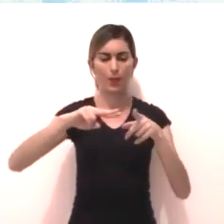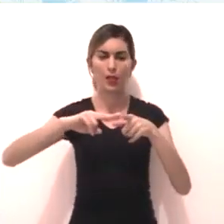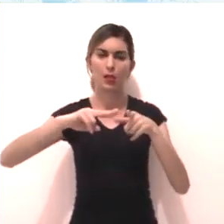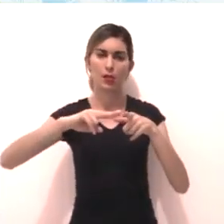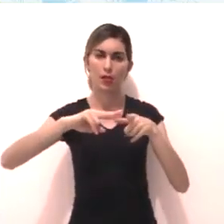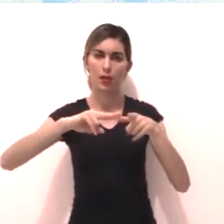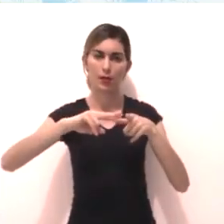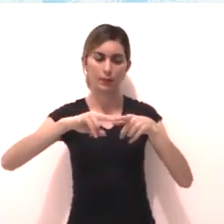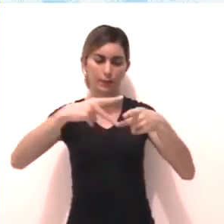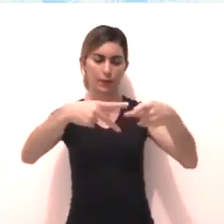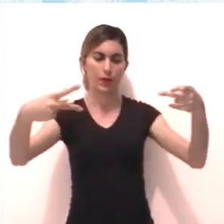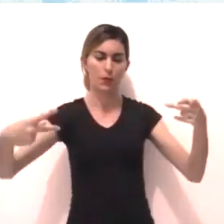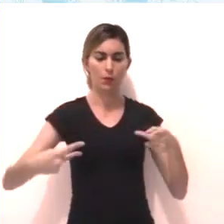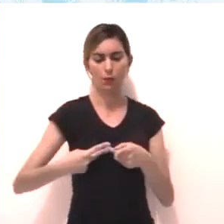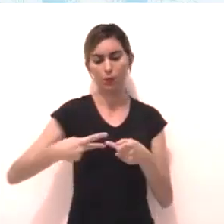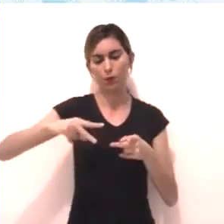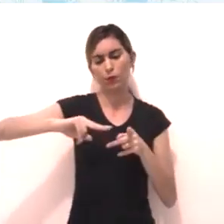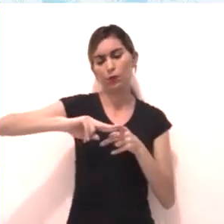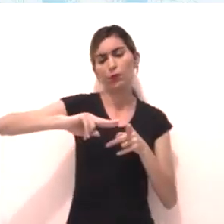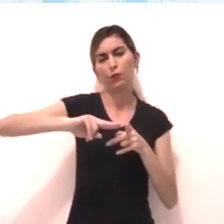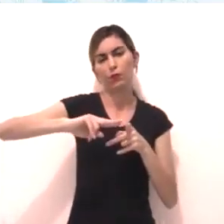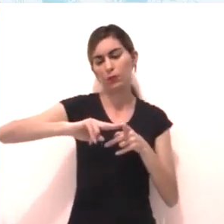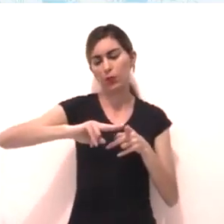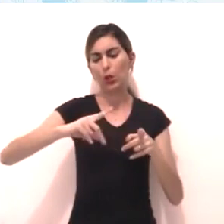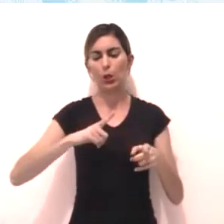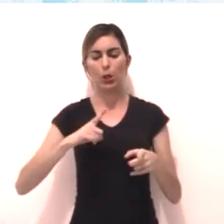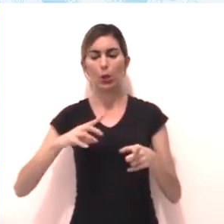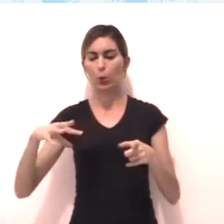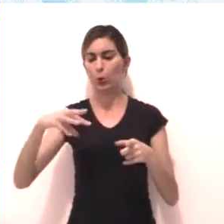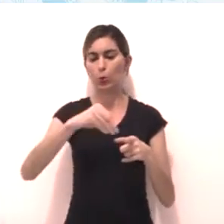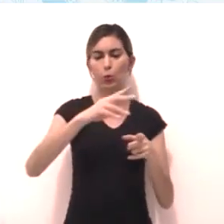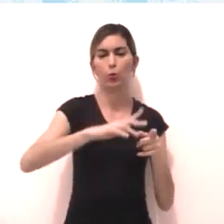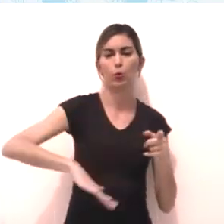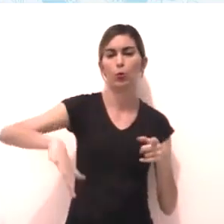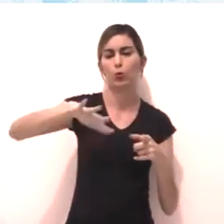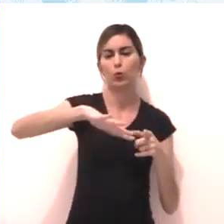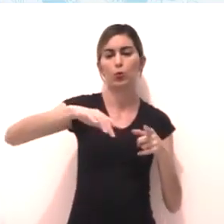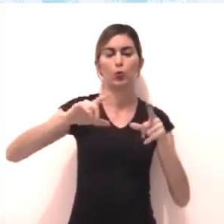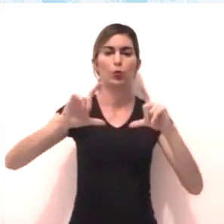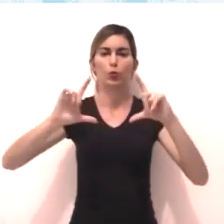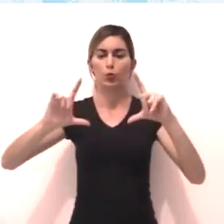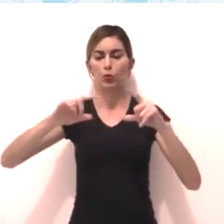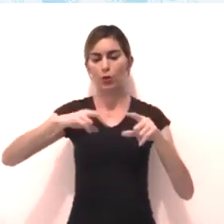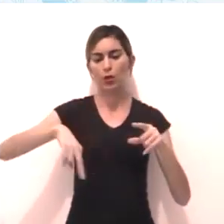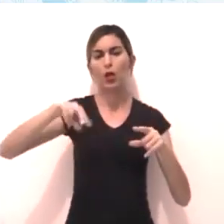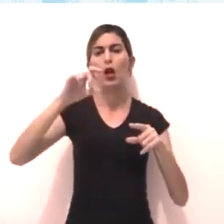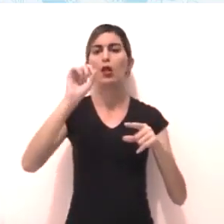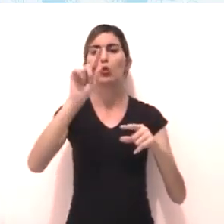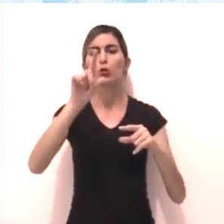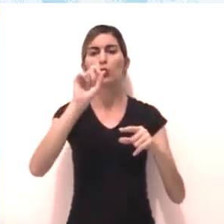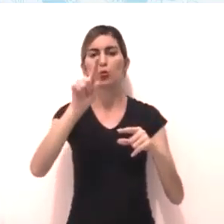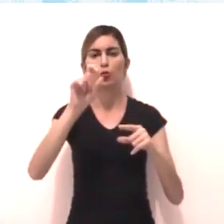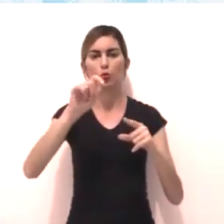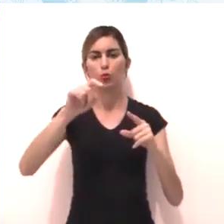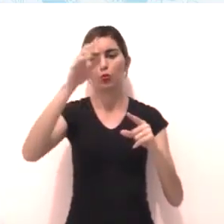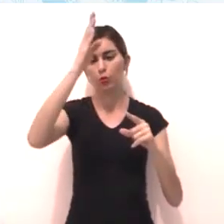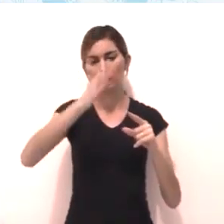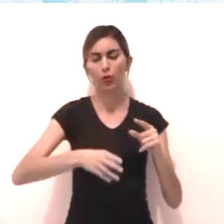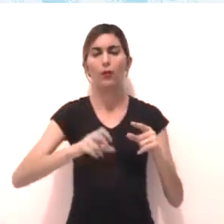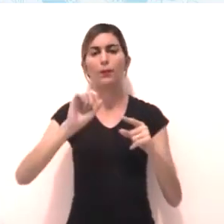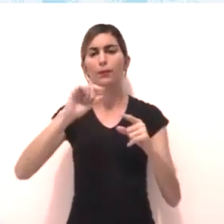pizza, imagine que esse gráfico é uma pizza. Então, eu tenho toda essa parte azul, esse pedação grandão